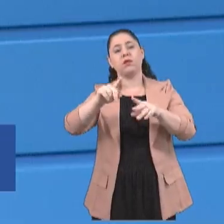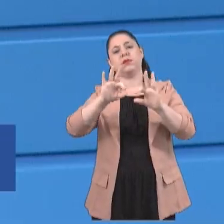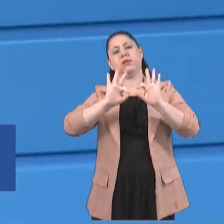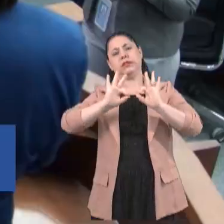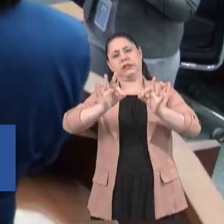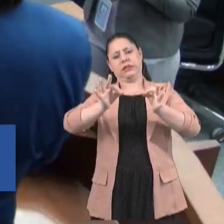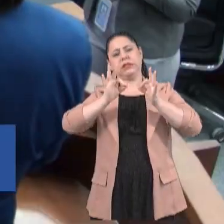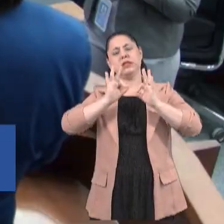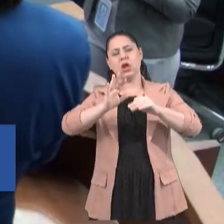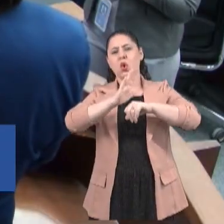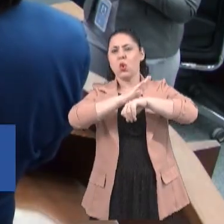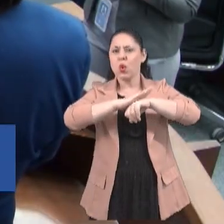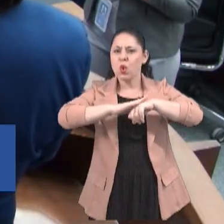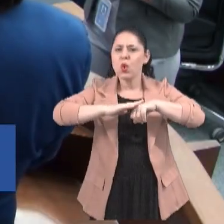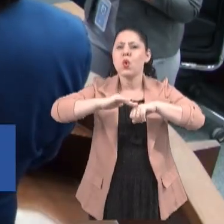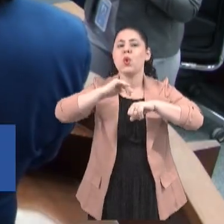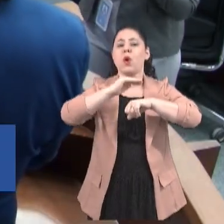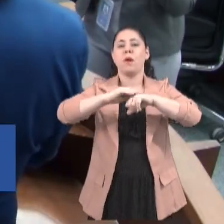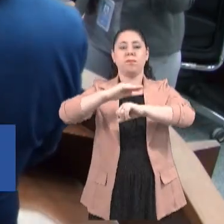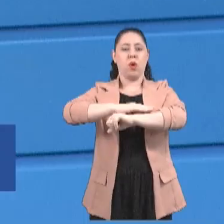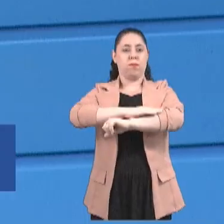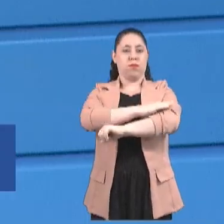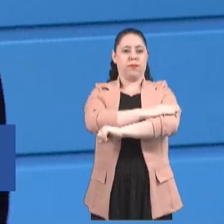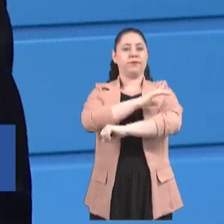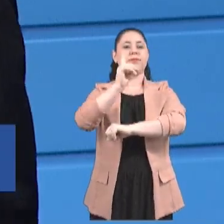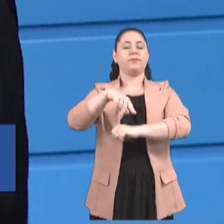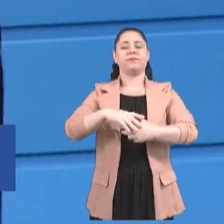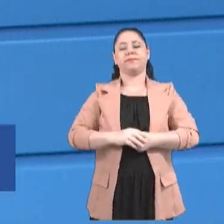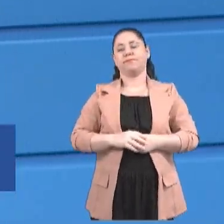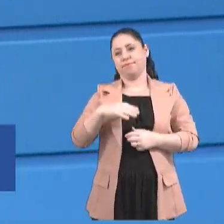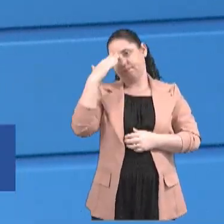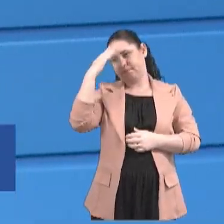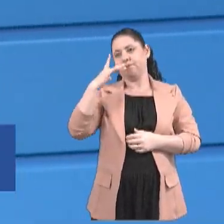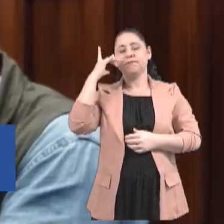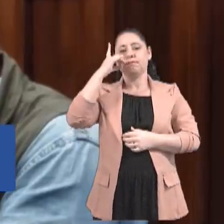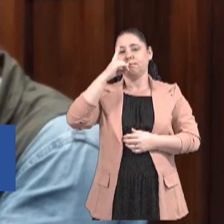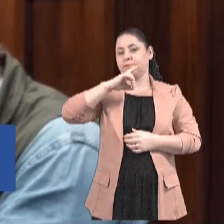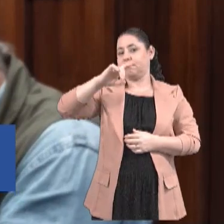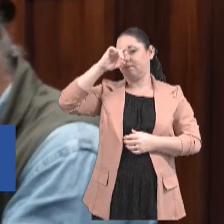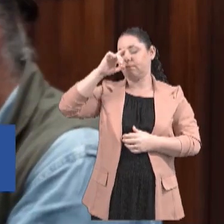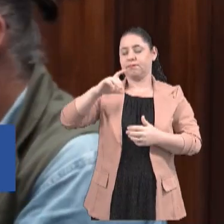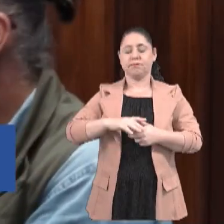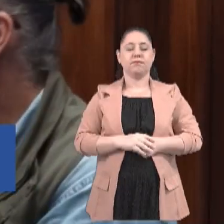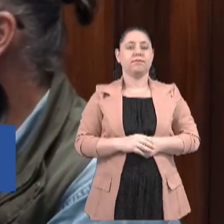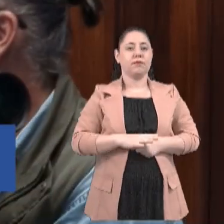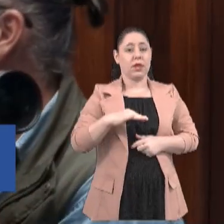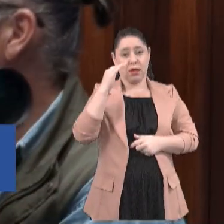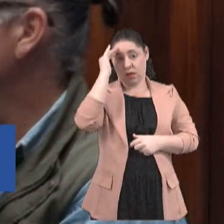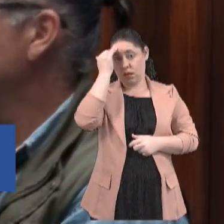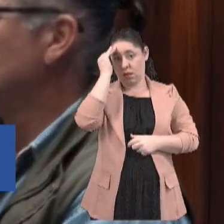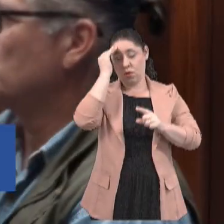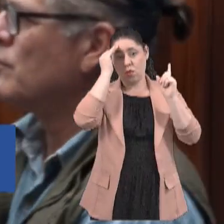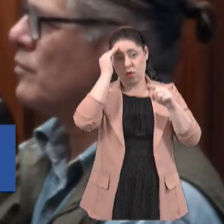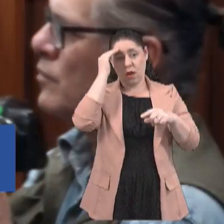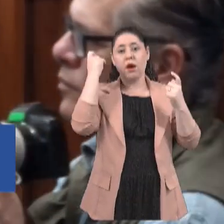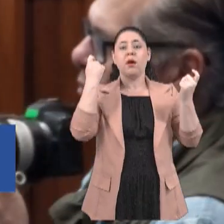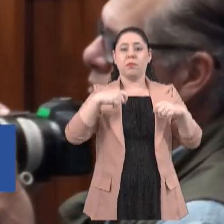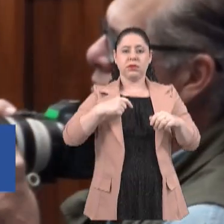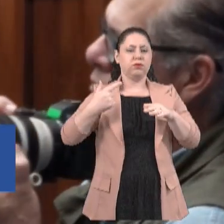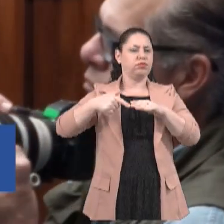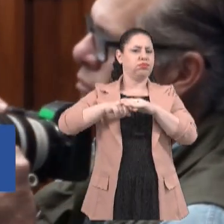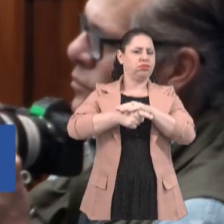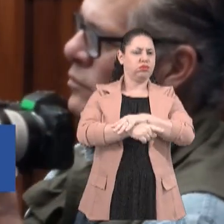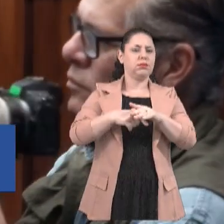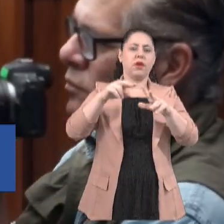ordeiro, carinhoso, hospitaleiro de Bataguaçu. Obrigado, deputado Zeca, pela contribuição. Entendo que precisa ser